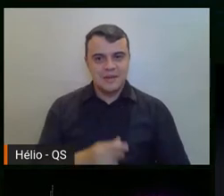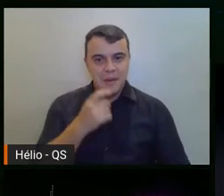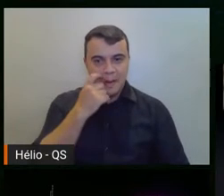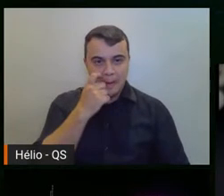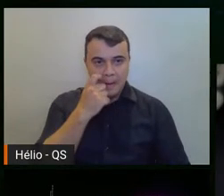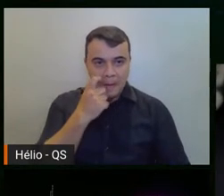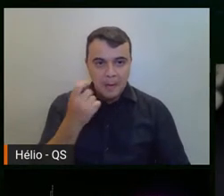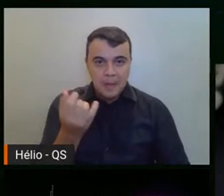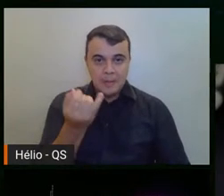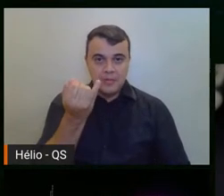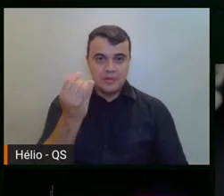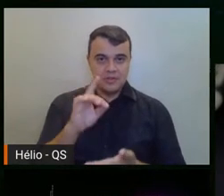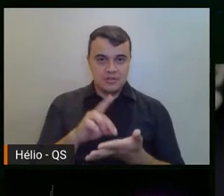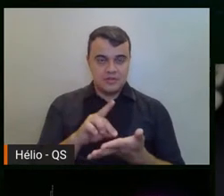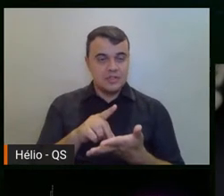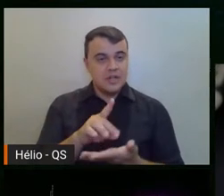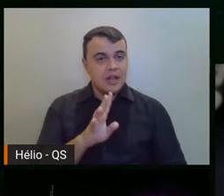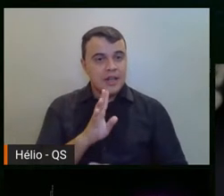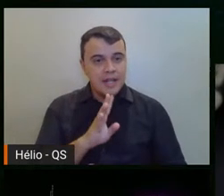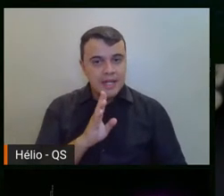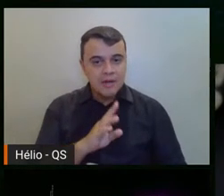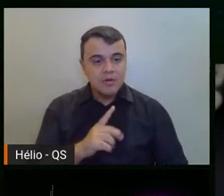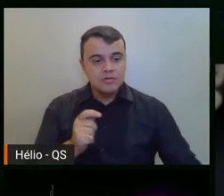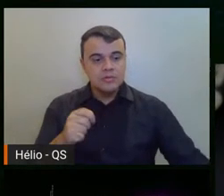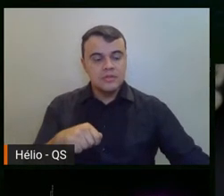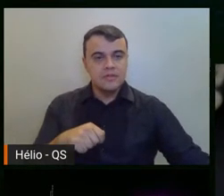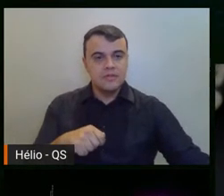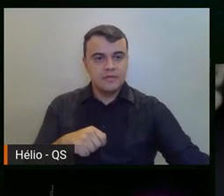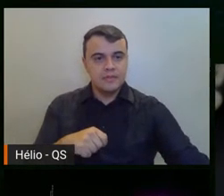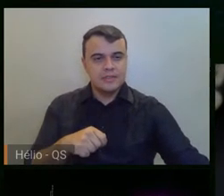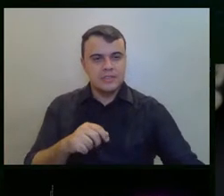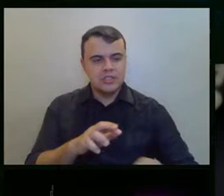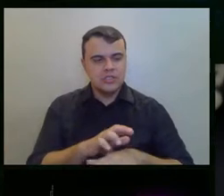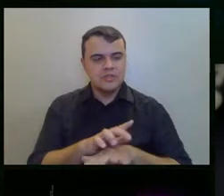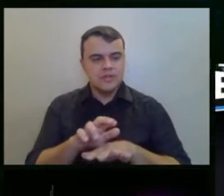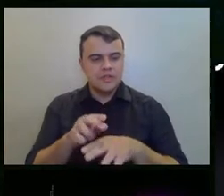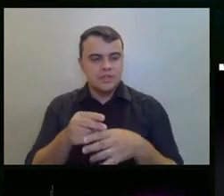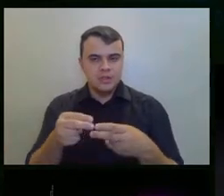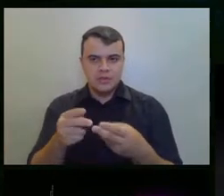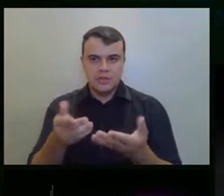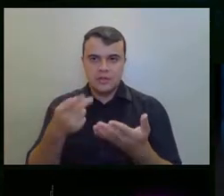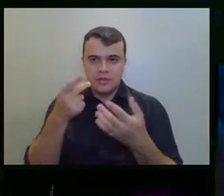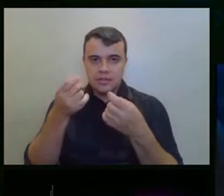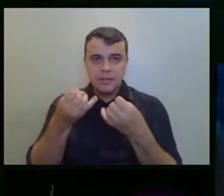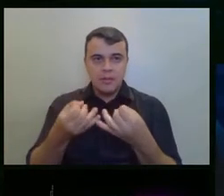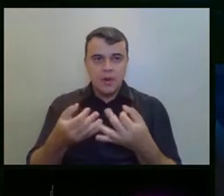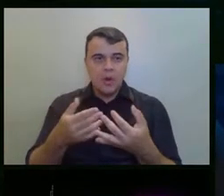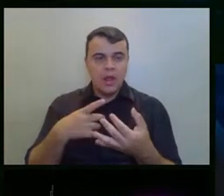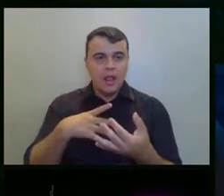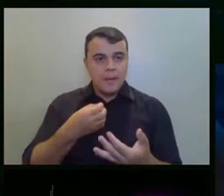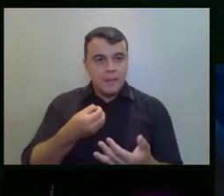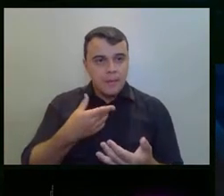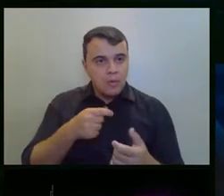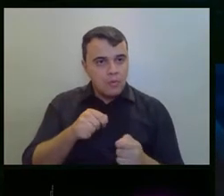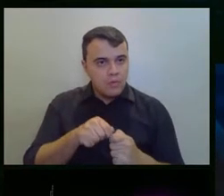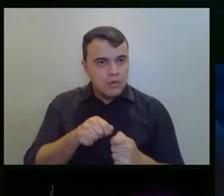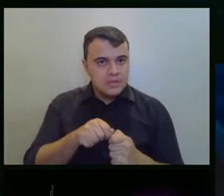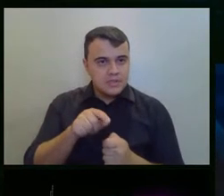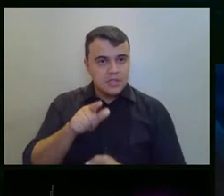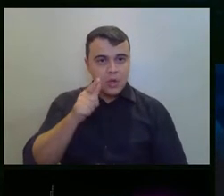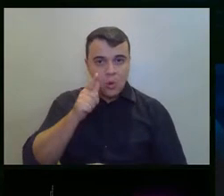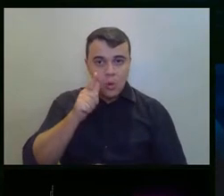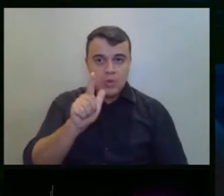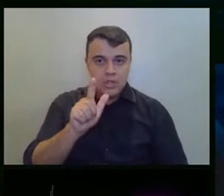aí é então isso é muito legal e também você pode fazer vários ao mesmo tempo o pessoal perguntou se é saudável fazer se você aguentar